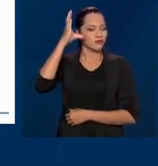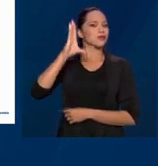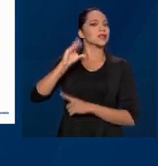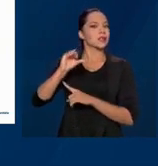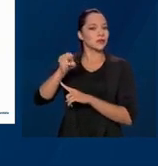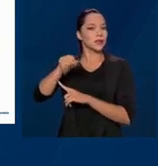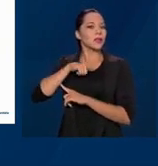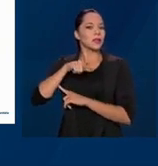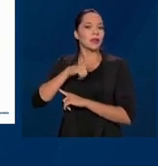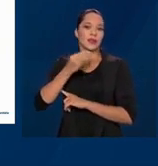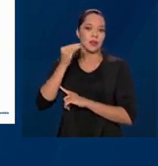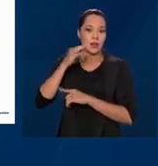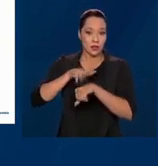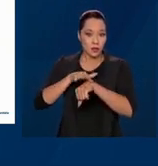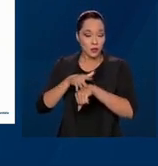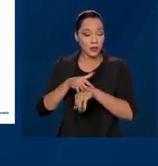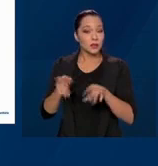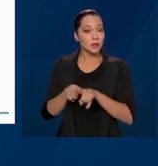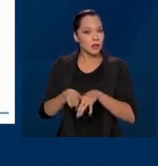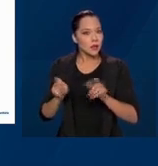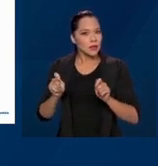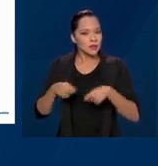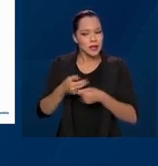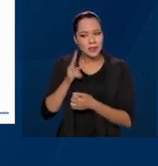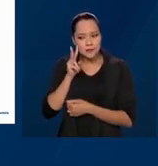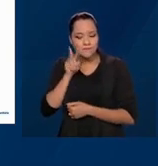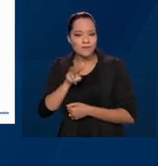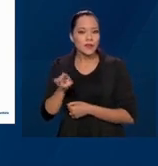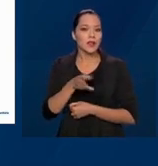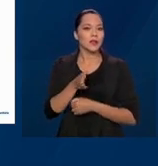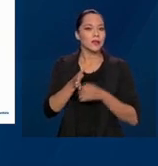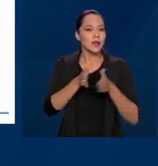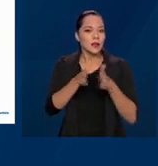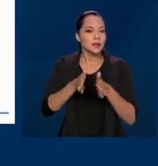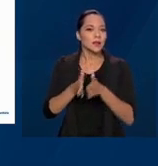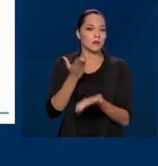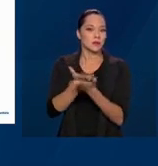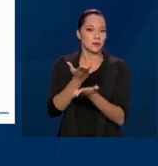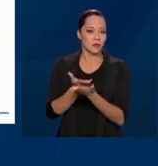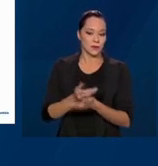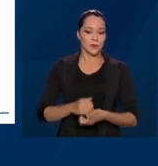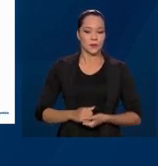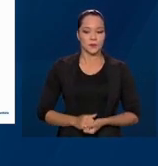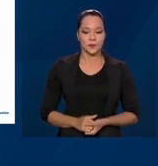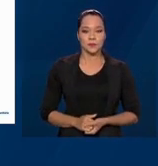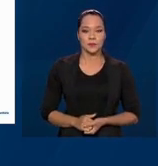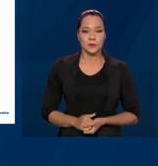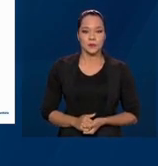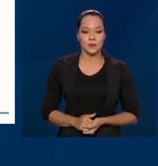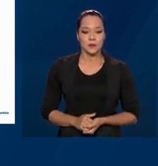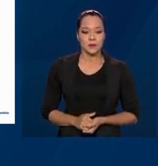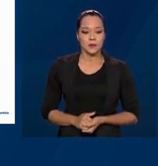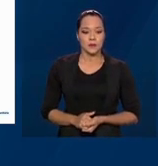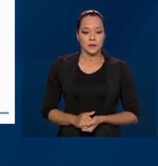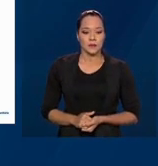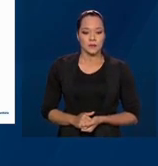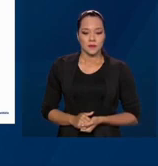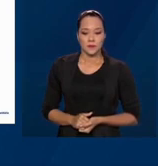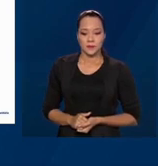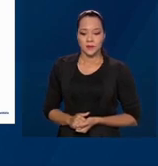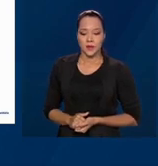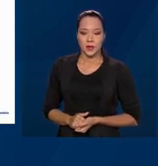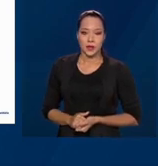da doença e a capacidade de conduzir estudos. Então, o